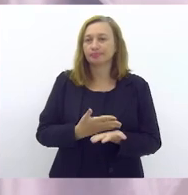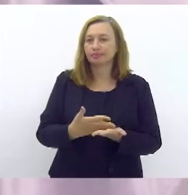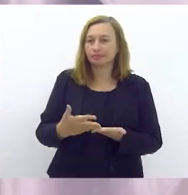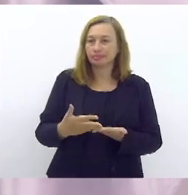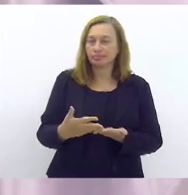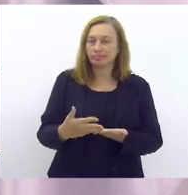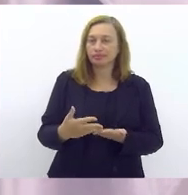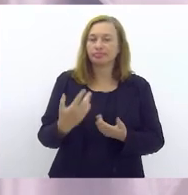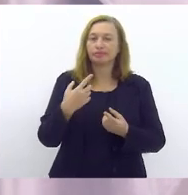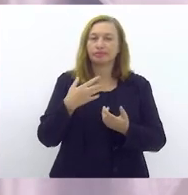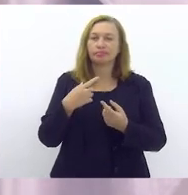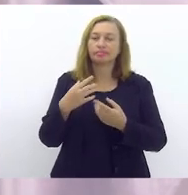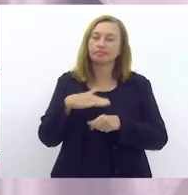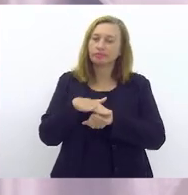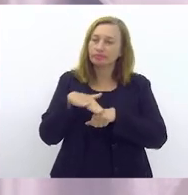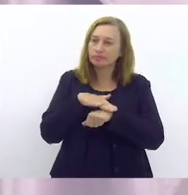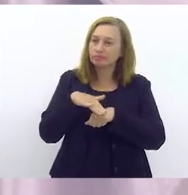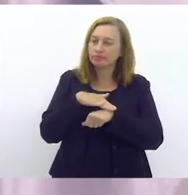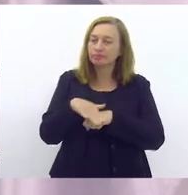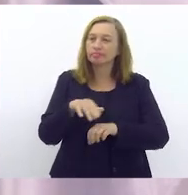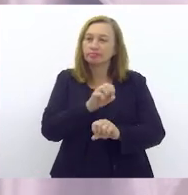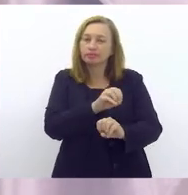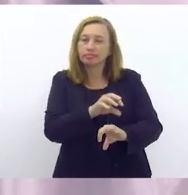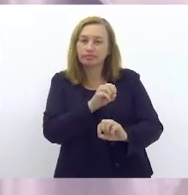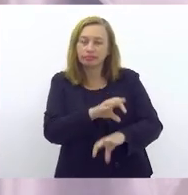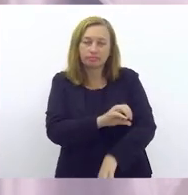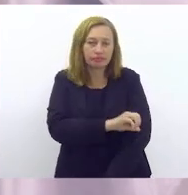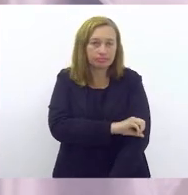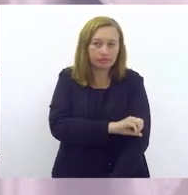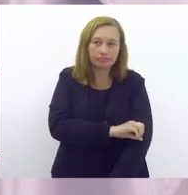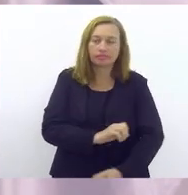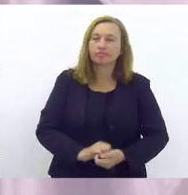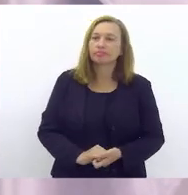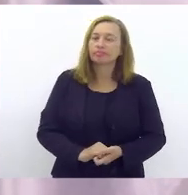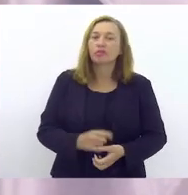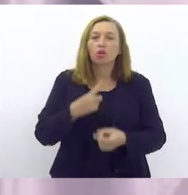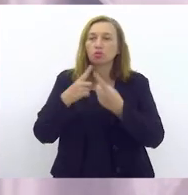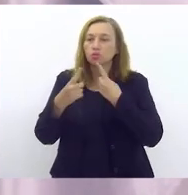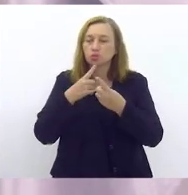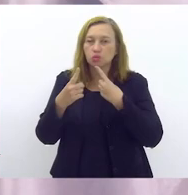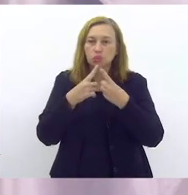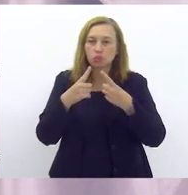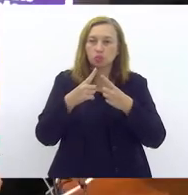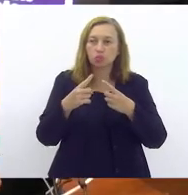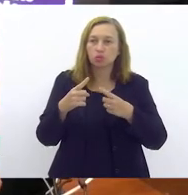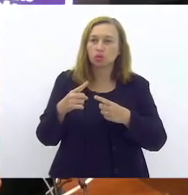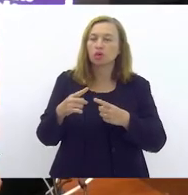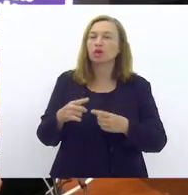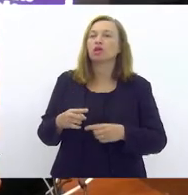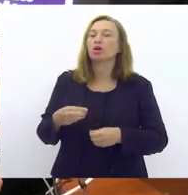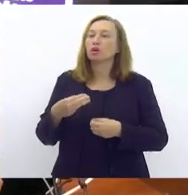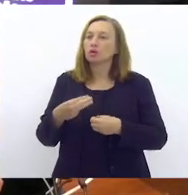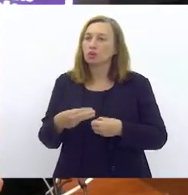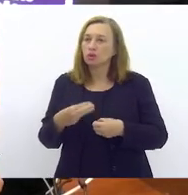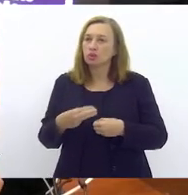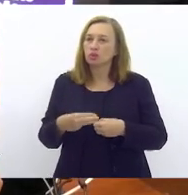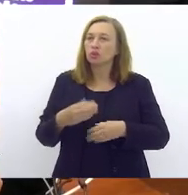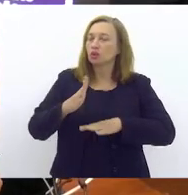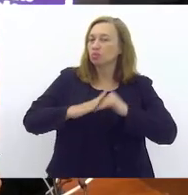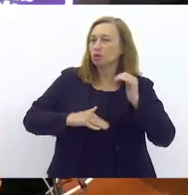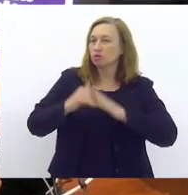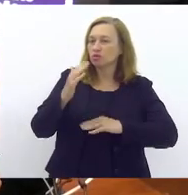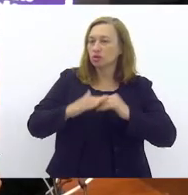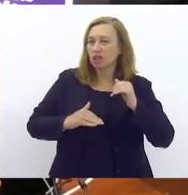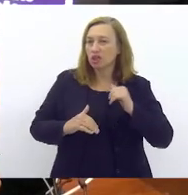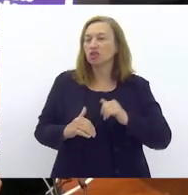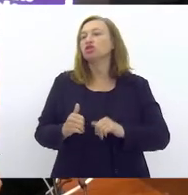essa nossa conversa, né, que a educação infantil, portanto, está discutindo a esfera municipal, temos essa questão dos profissionais de educação